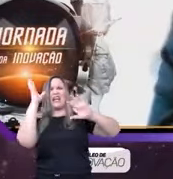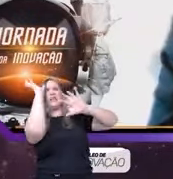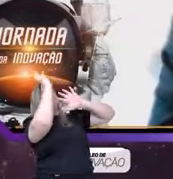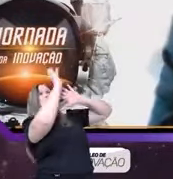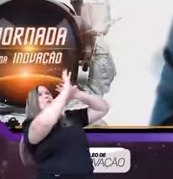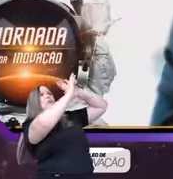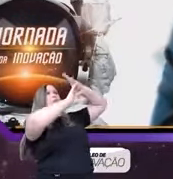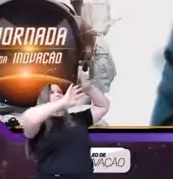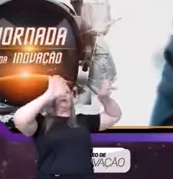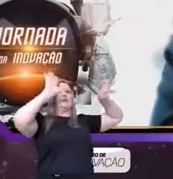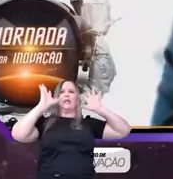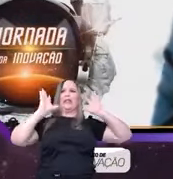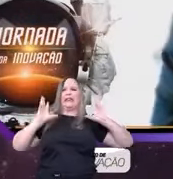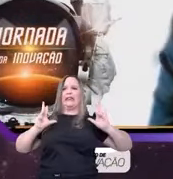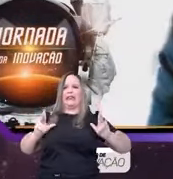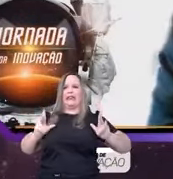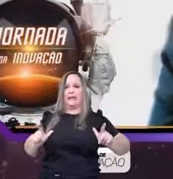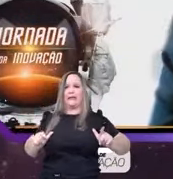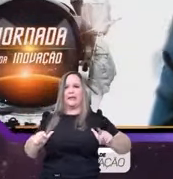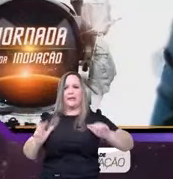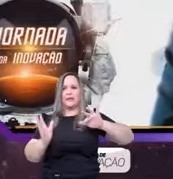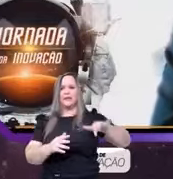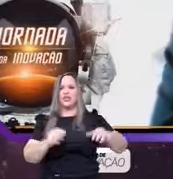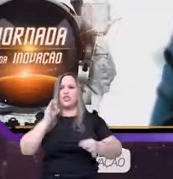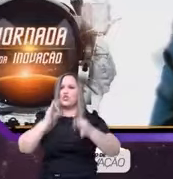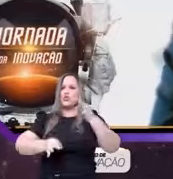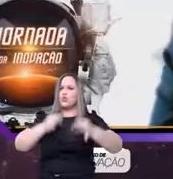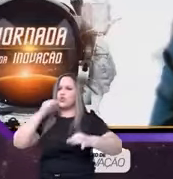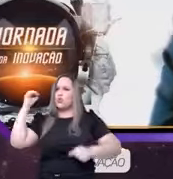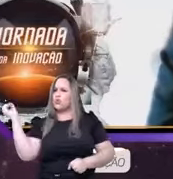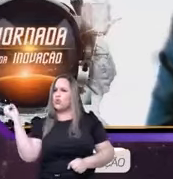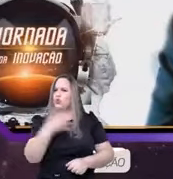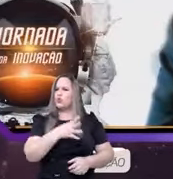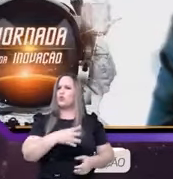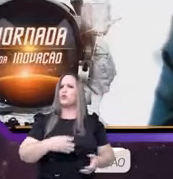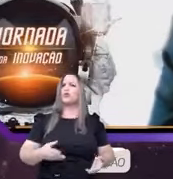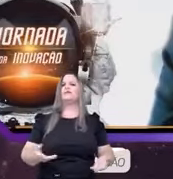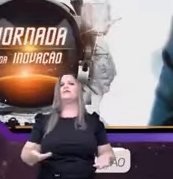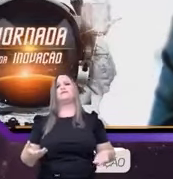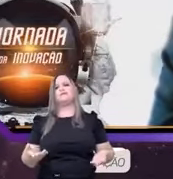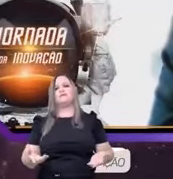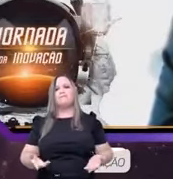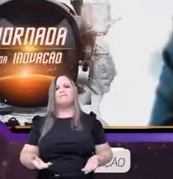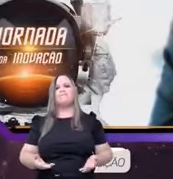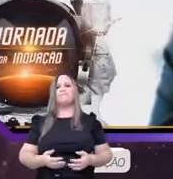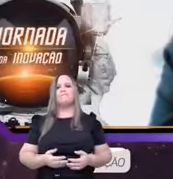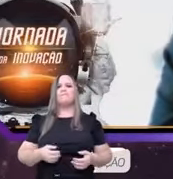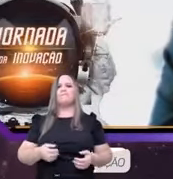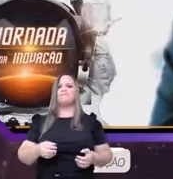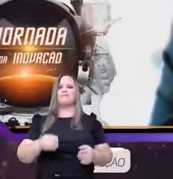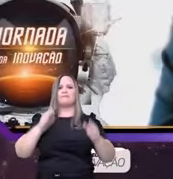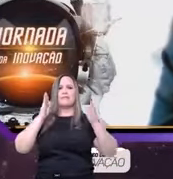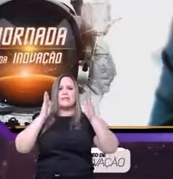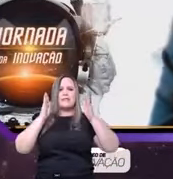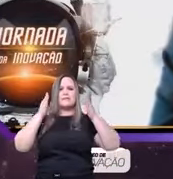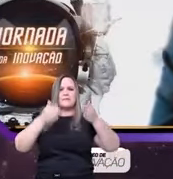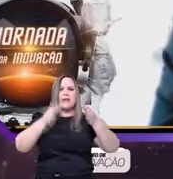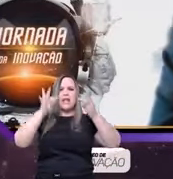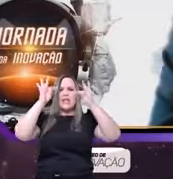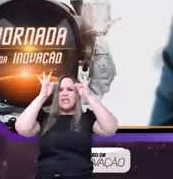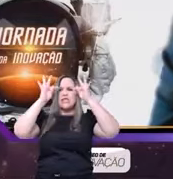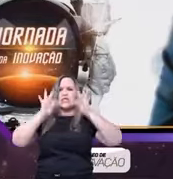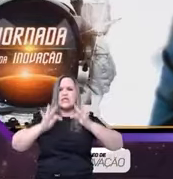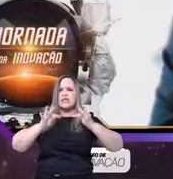falando nesse júri de inovação. Né? E especificamente, a testemunha de hoje trouxe